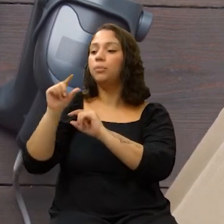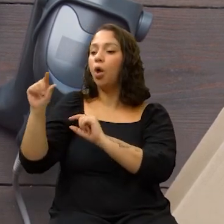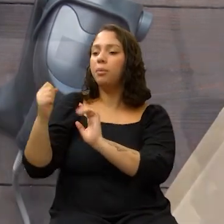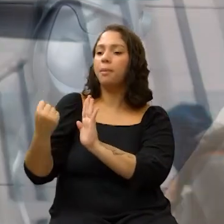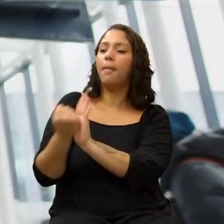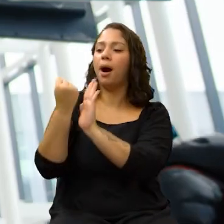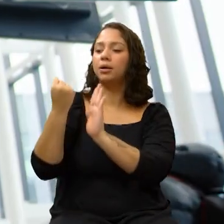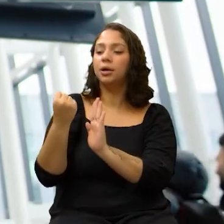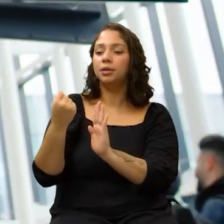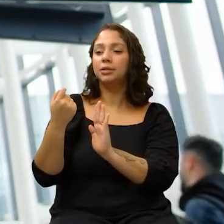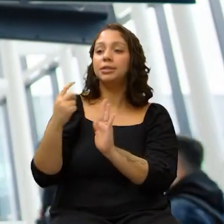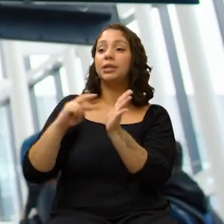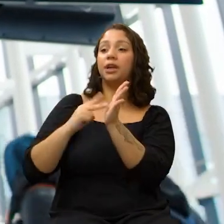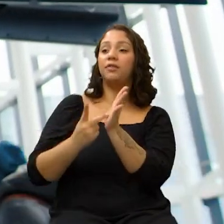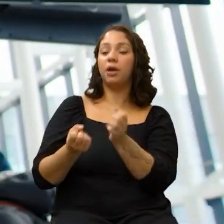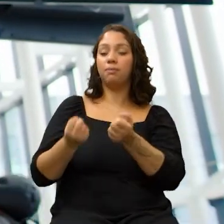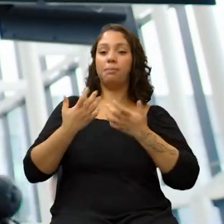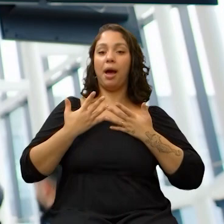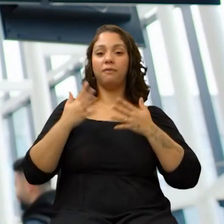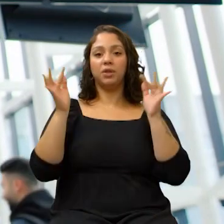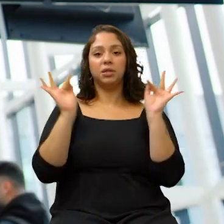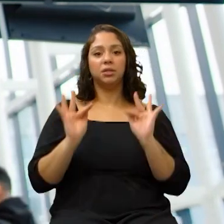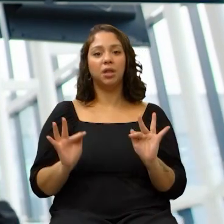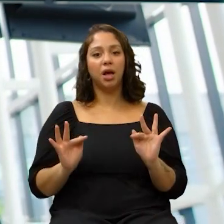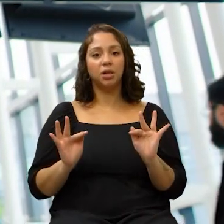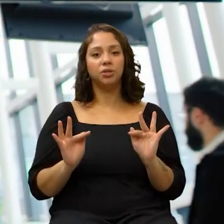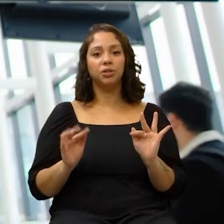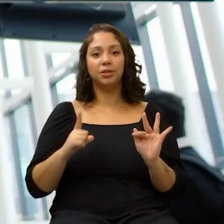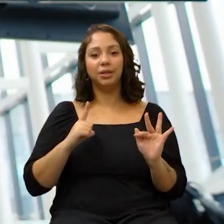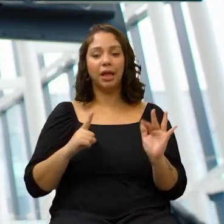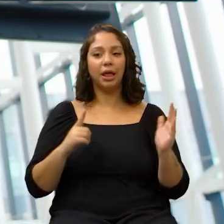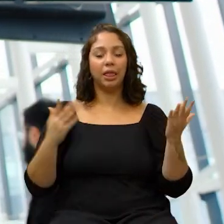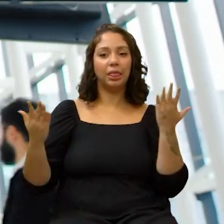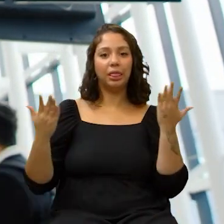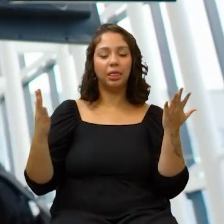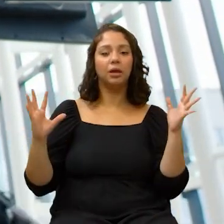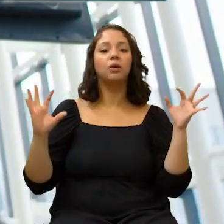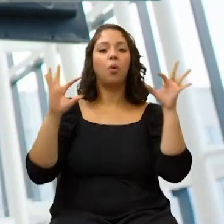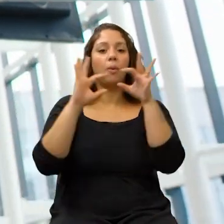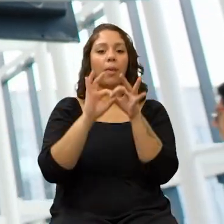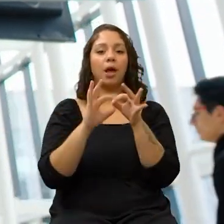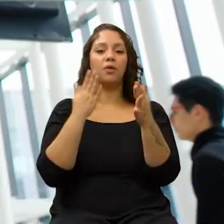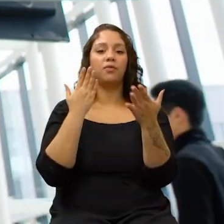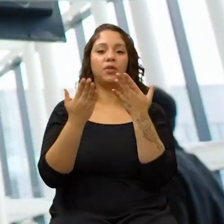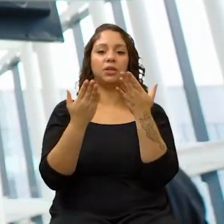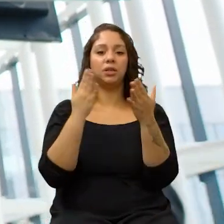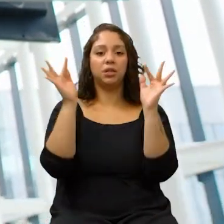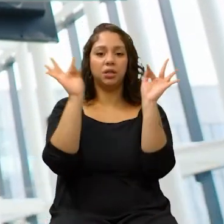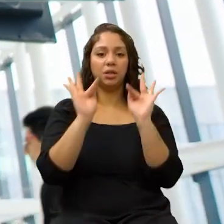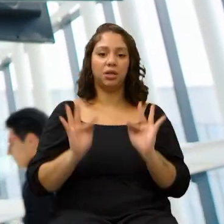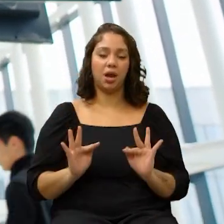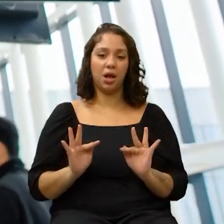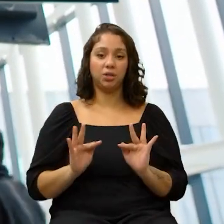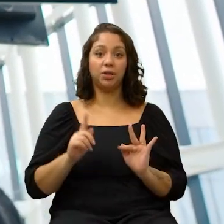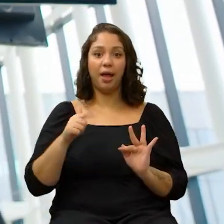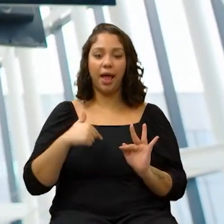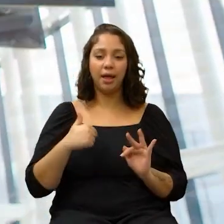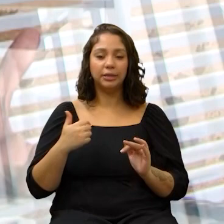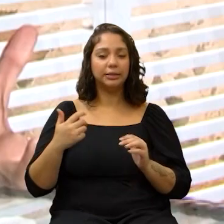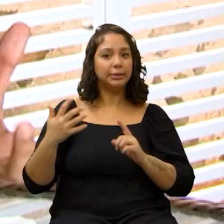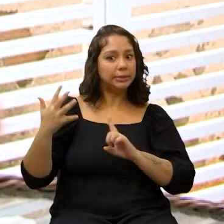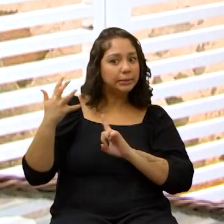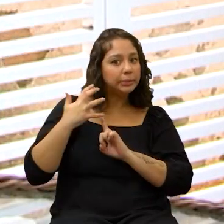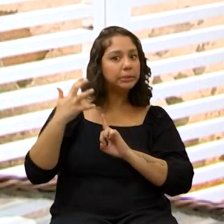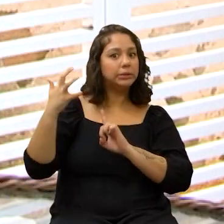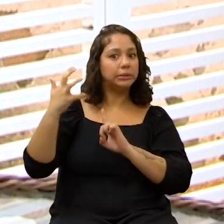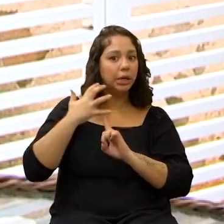Então, essa é a noção de felicidade, está sempre associada a um consumo quase que compulsivo,